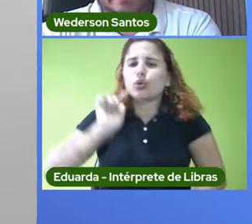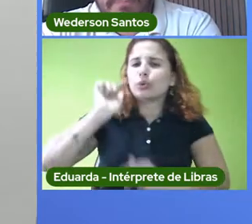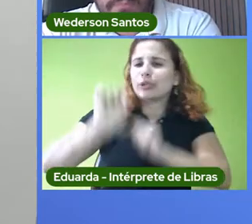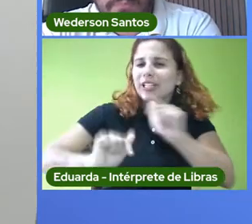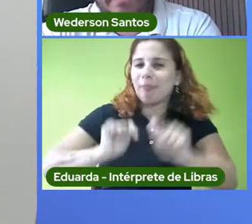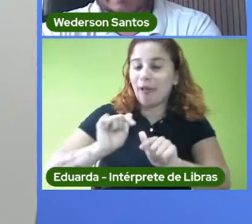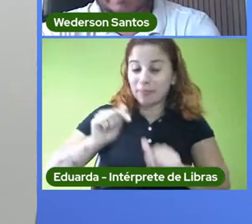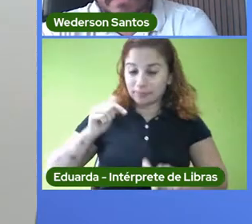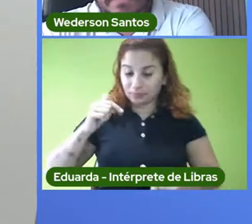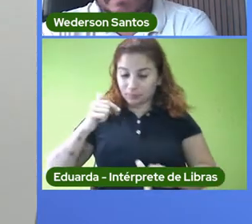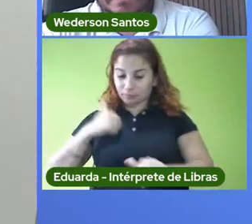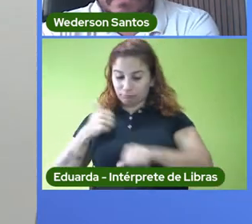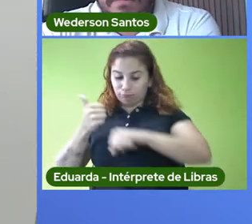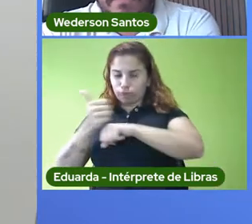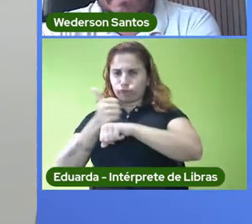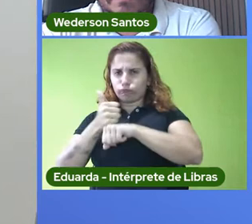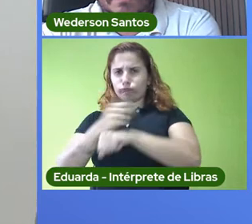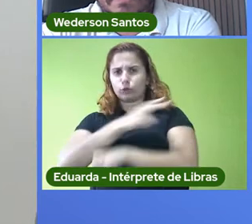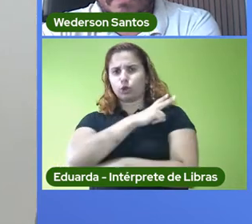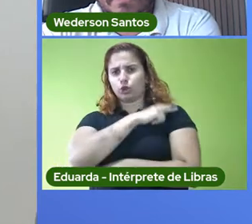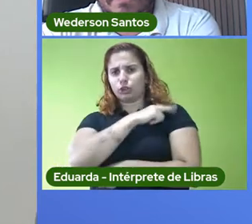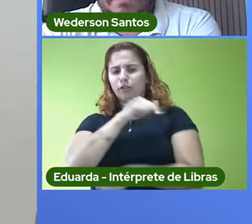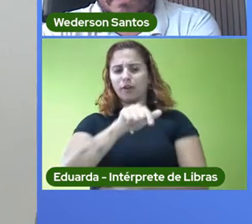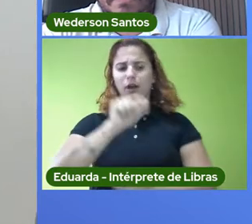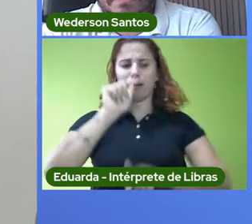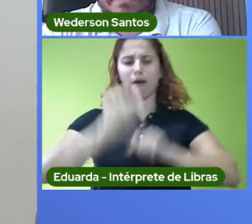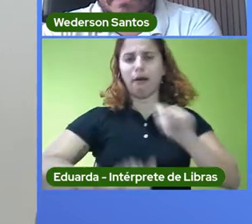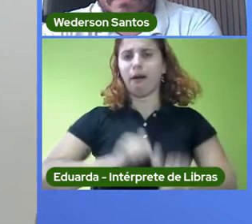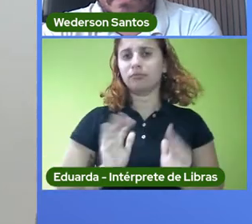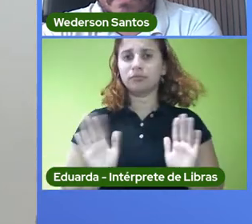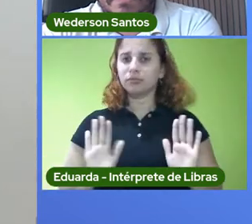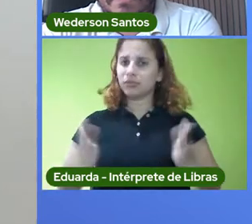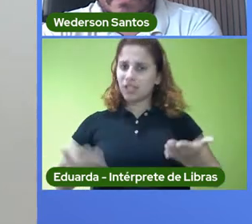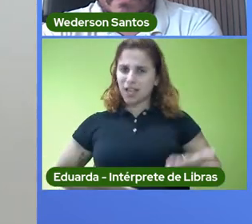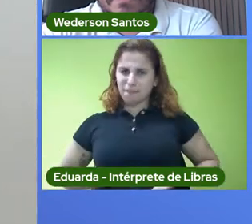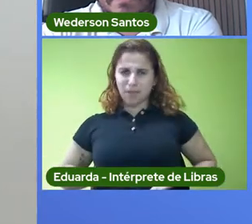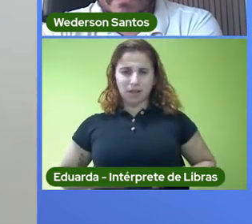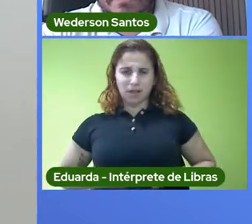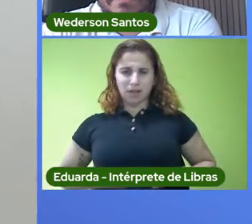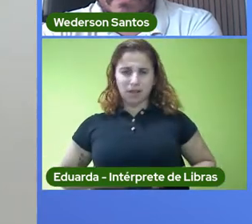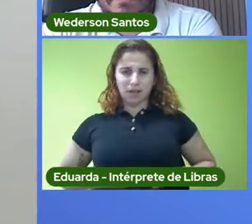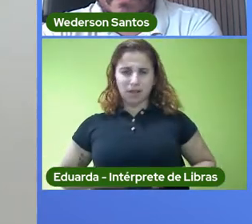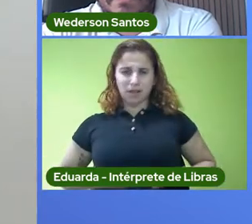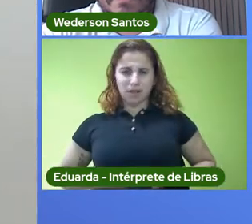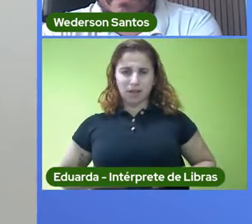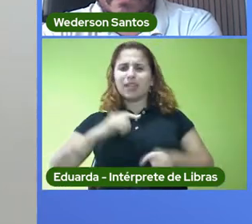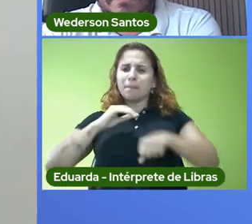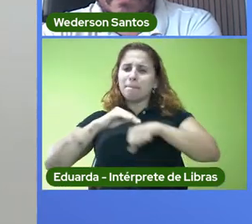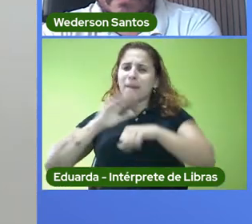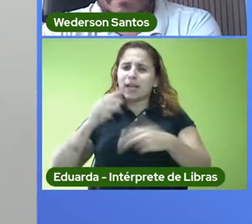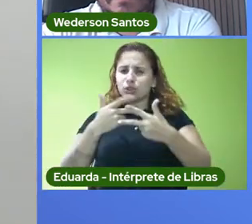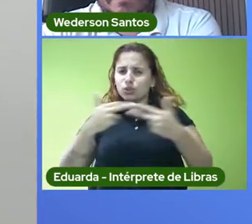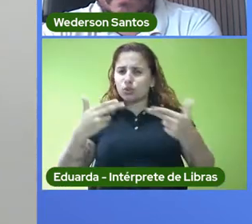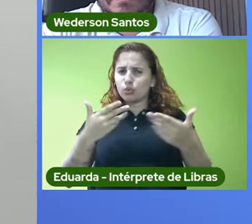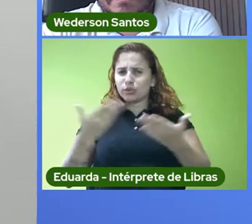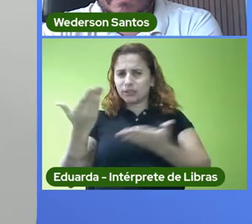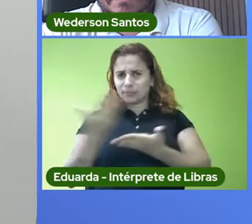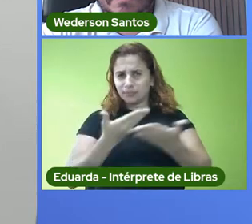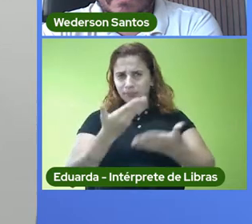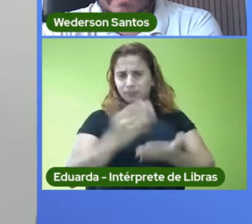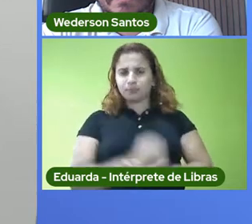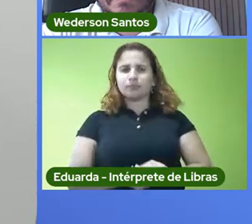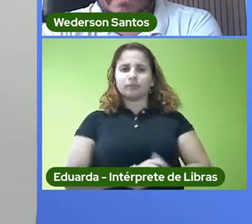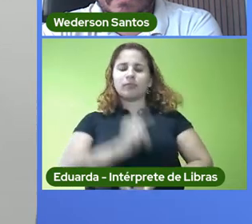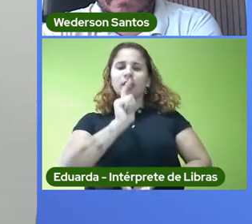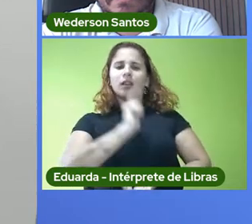muito além das questões todas que envolvem. Professora, a gente tem